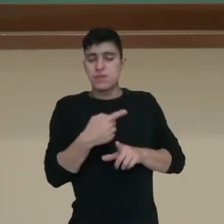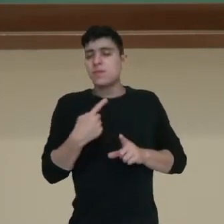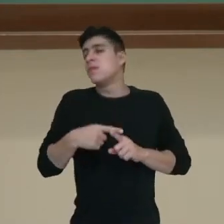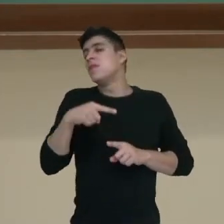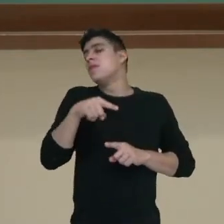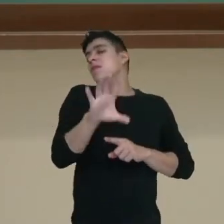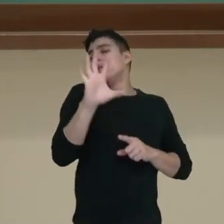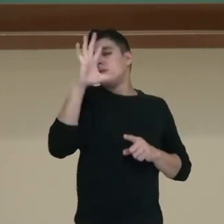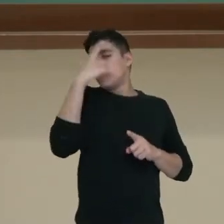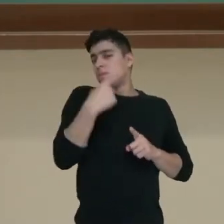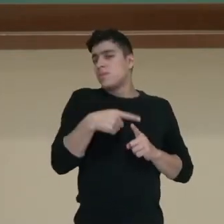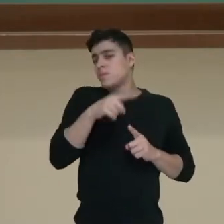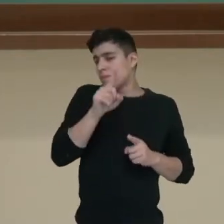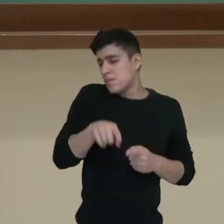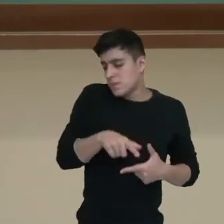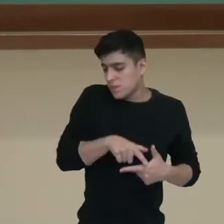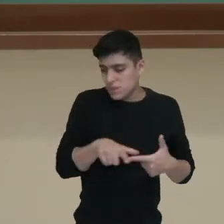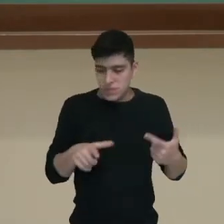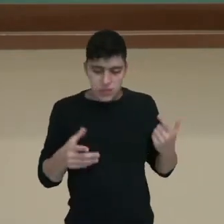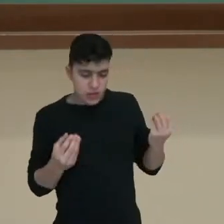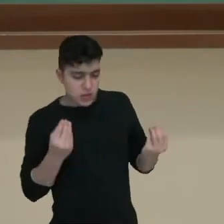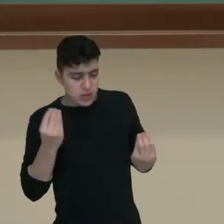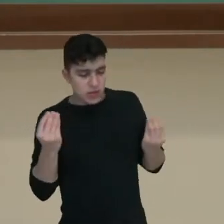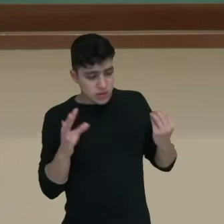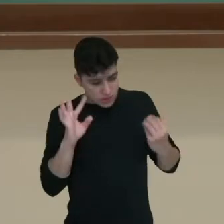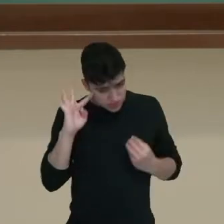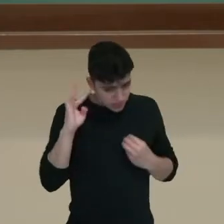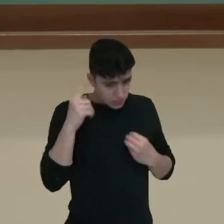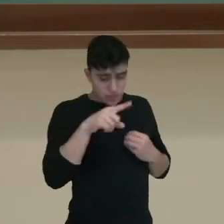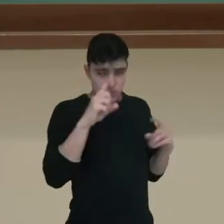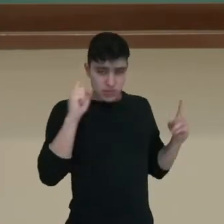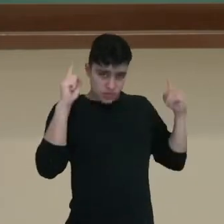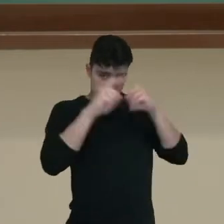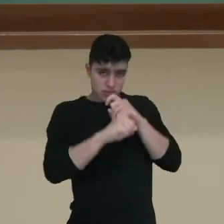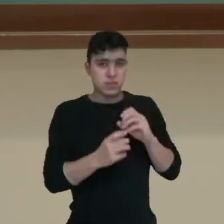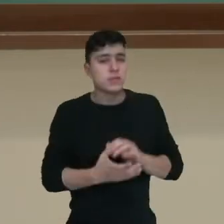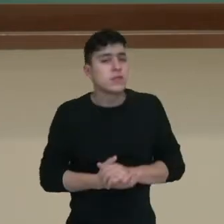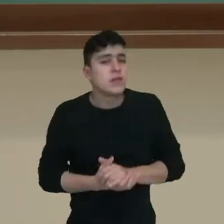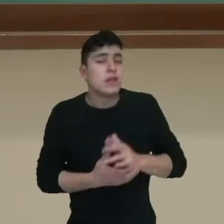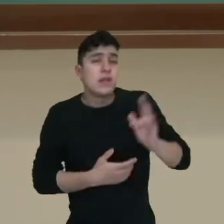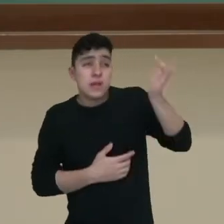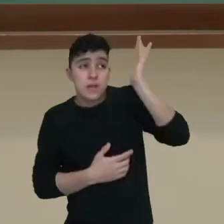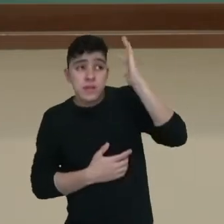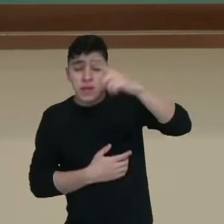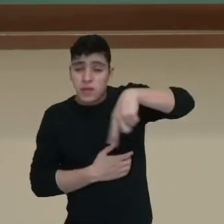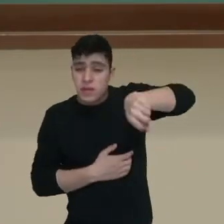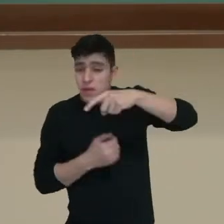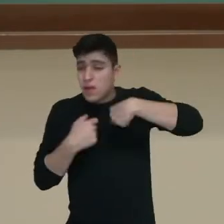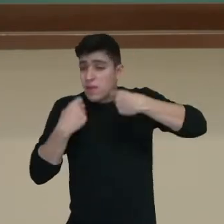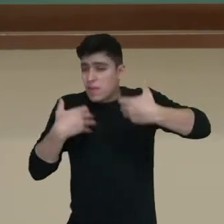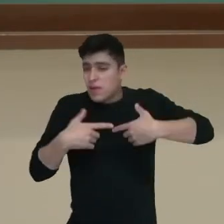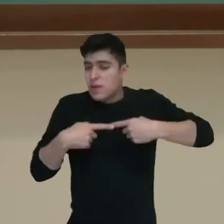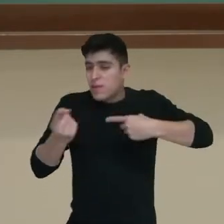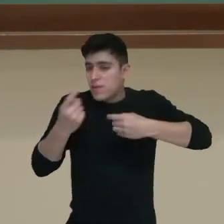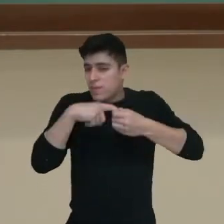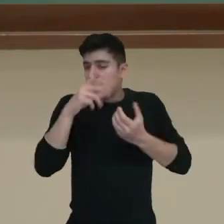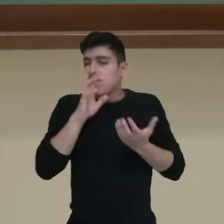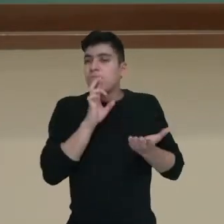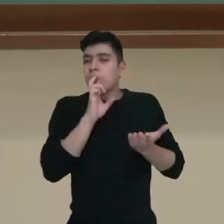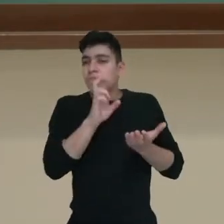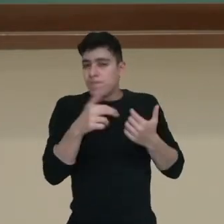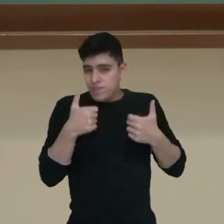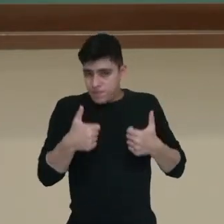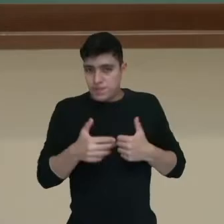né? Por que isso pode ser um problema? Como ele consegue resolver essa dificuldade? Pensa um pouquinho no que eu expliquei e eu já volto com a resposta.